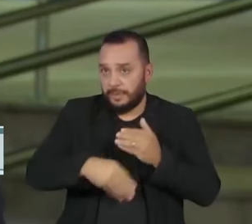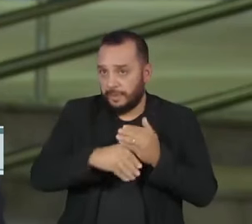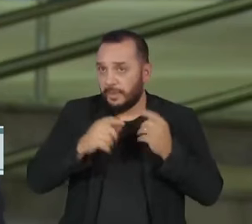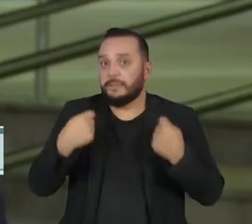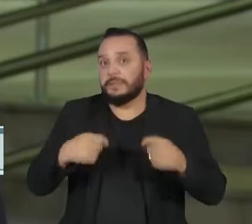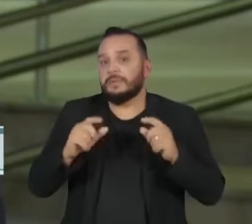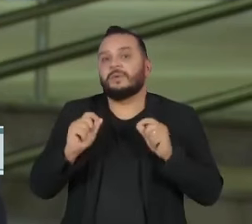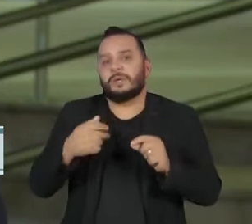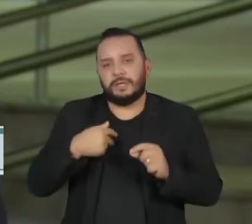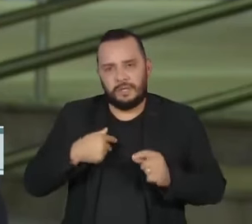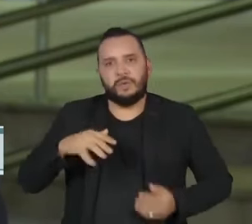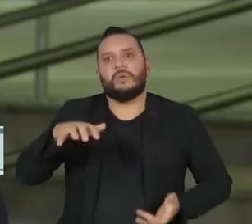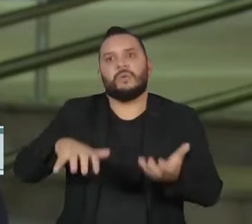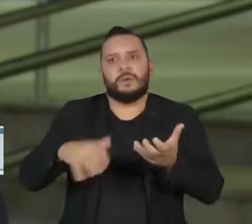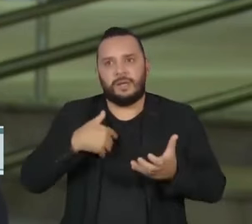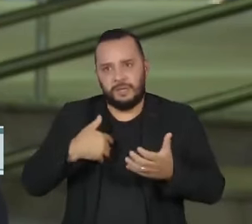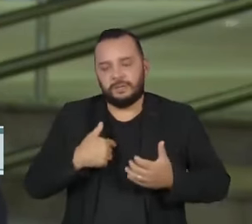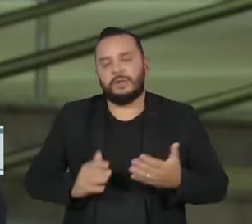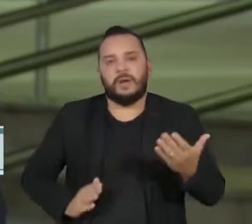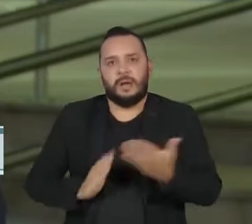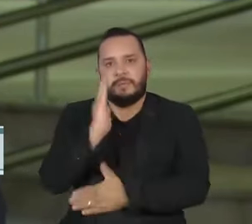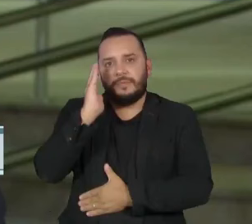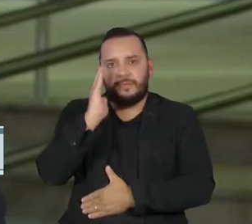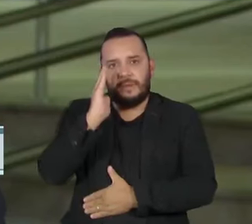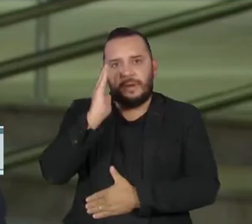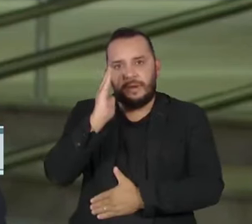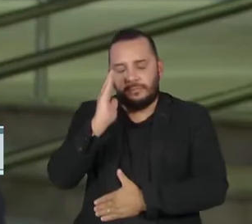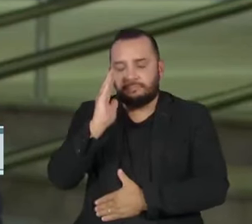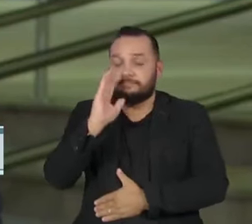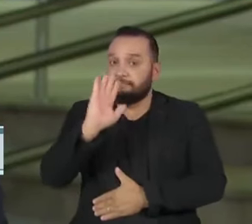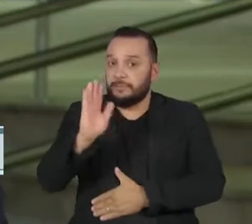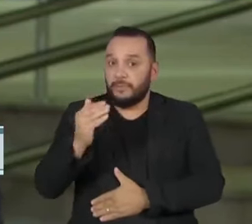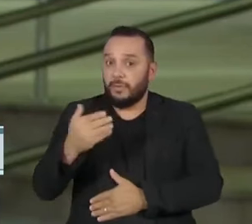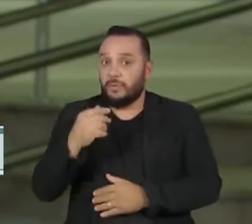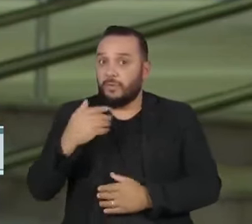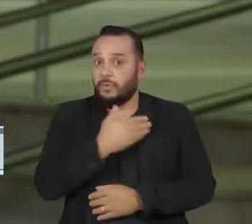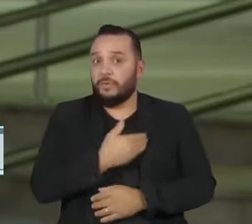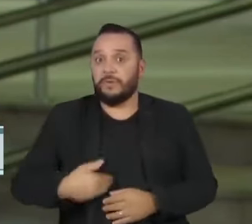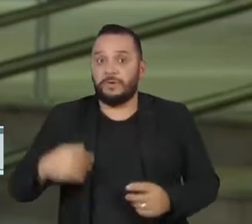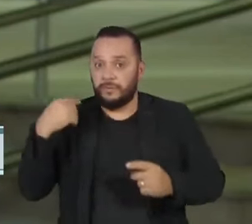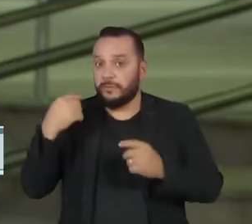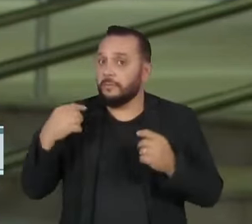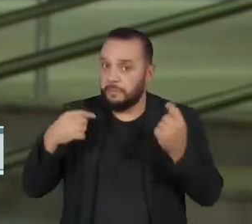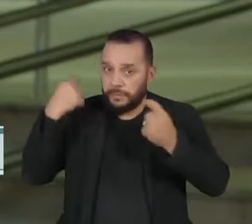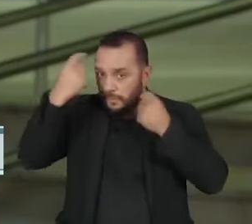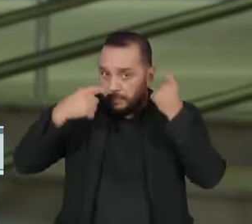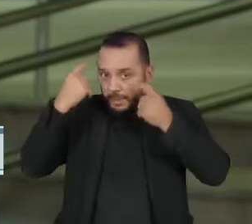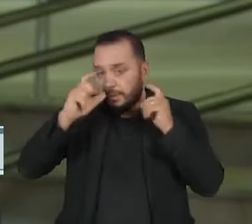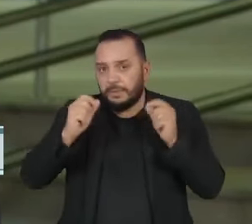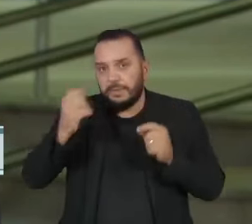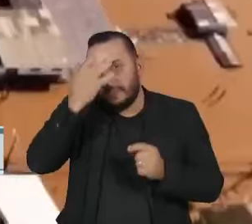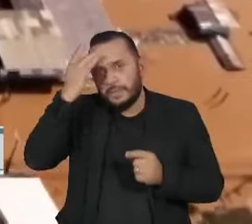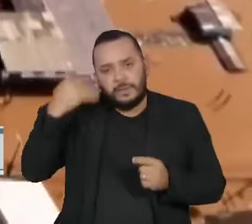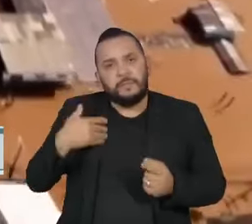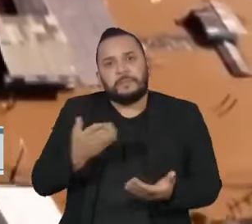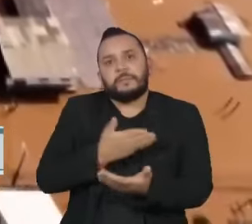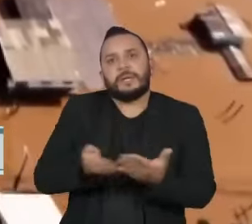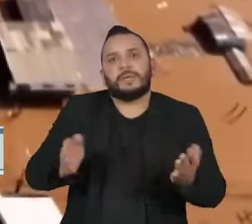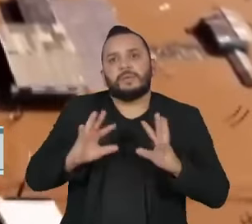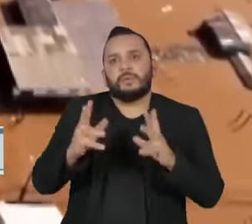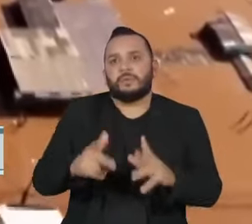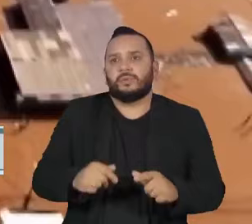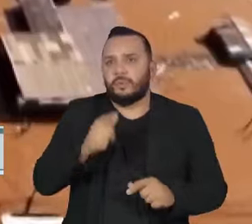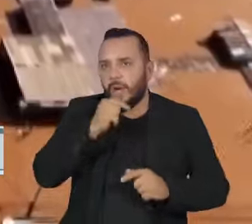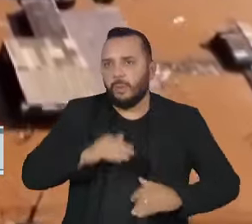congresso nacional para entrar em vigor a preocupação do governo federal agora é com as pessoas que deram bens nas enchentes o